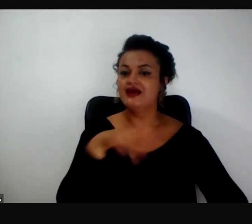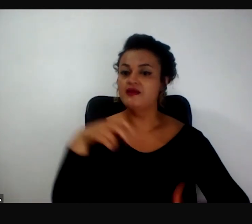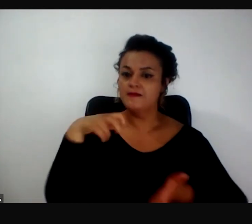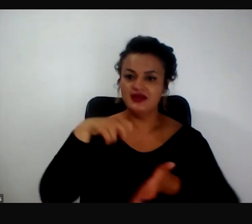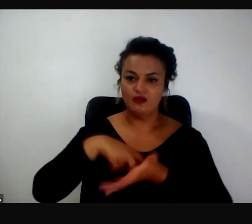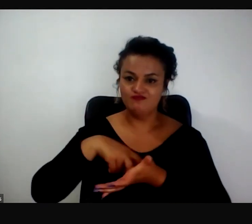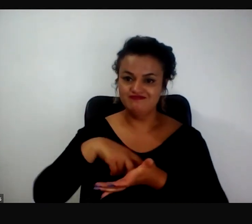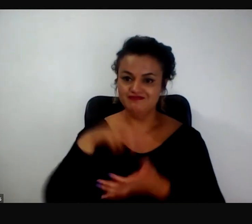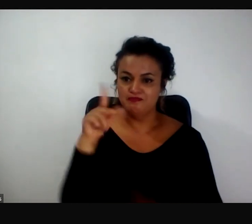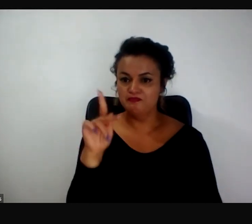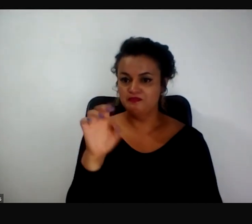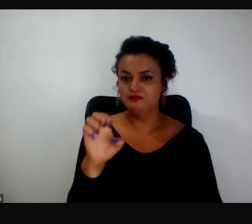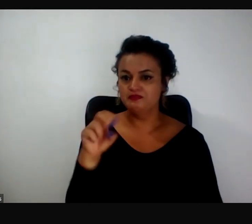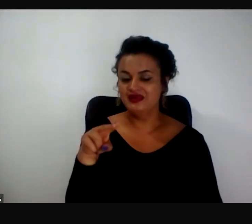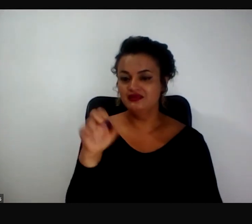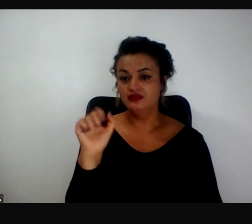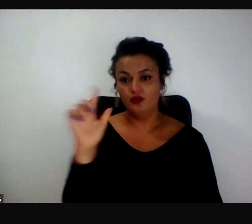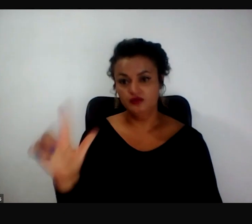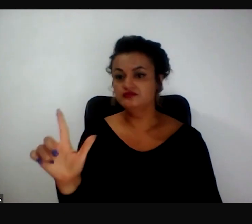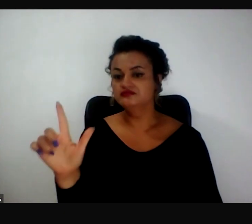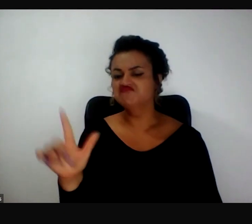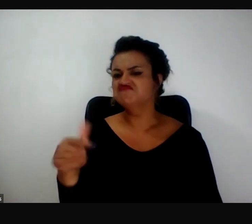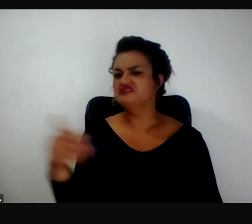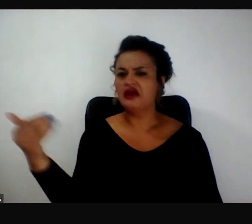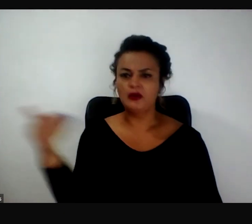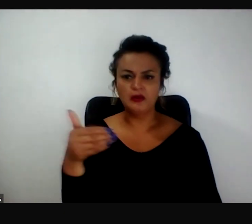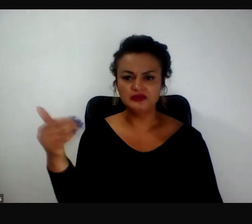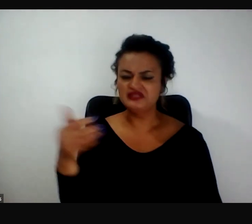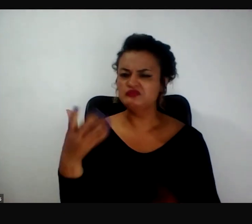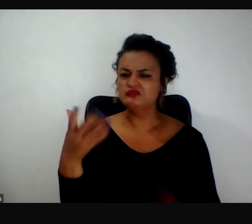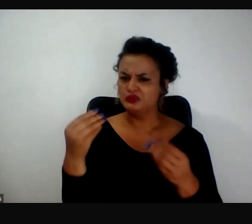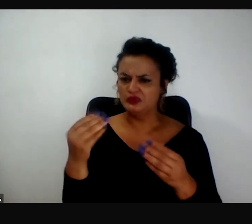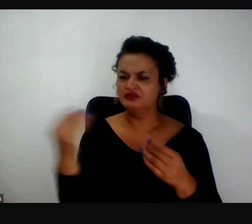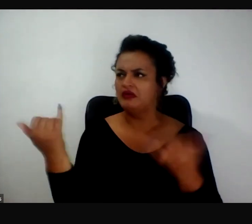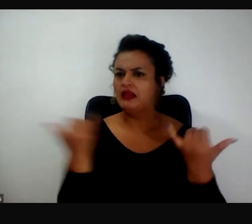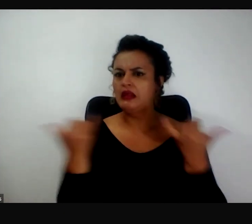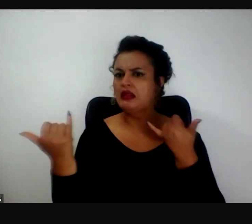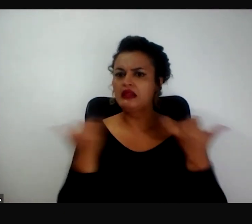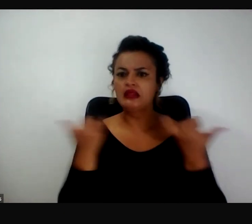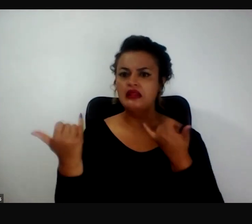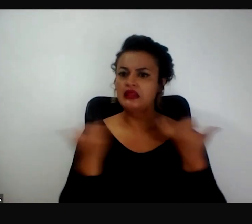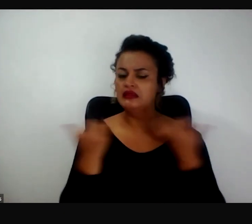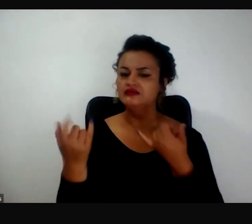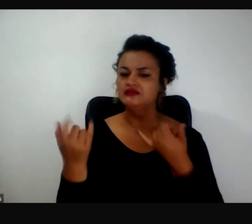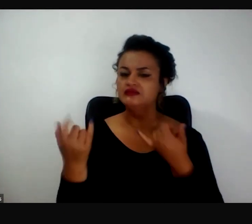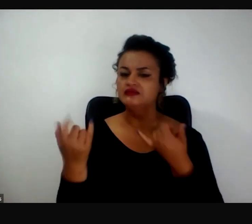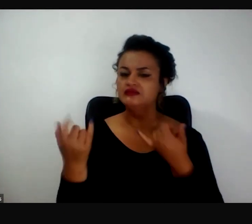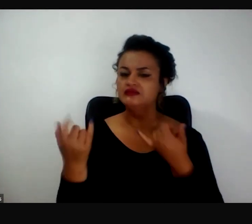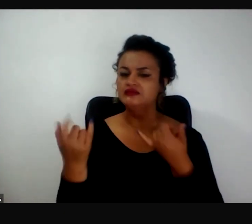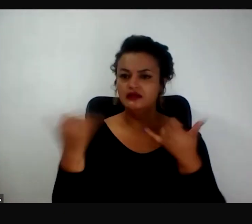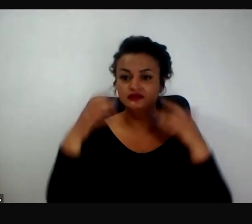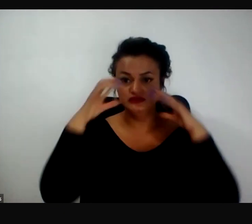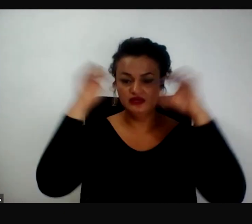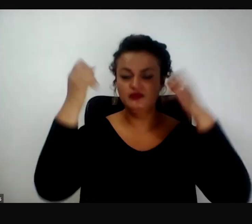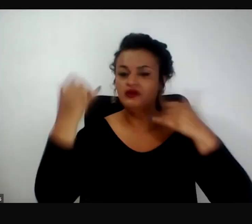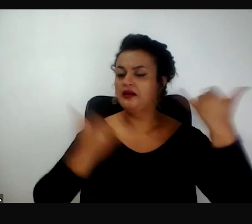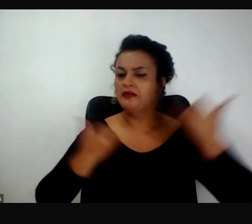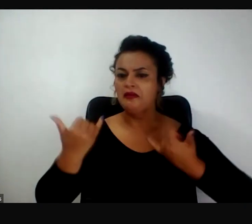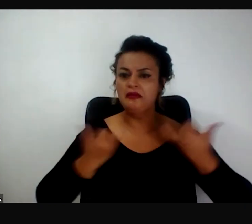também com muita frequência declarações do Tribunal de Justiça sobre